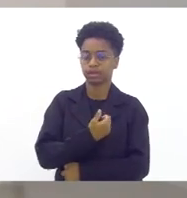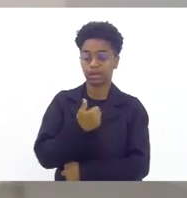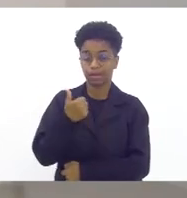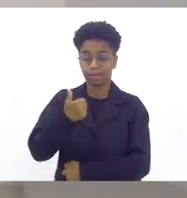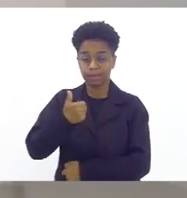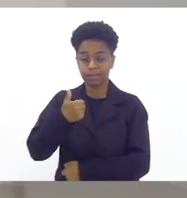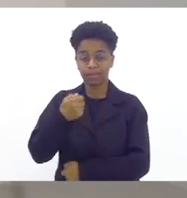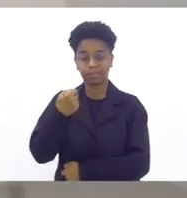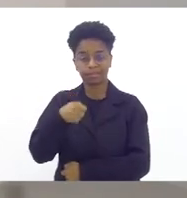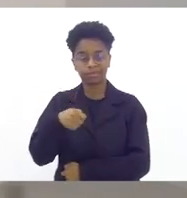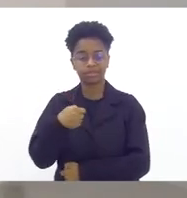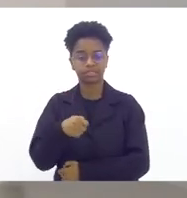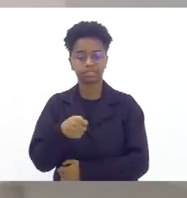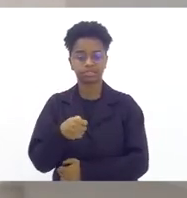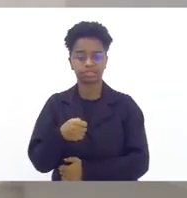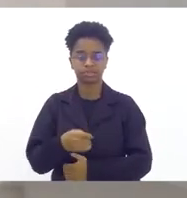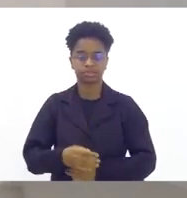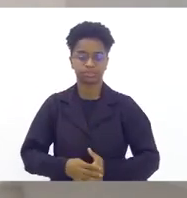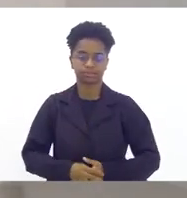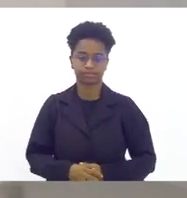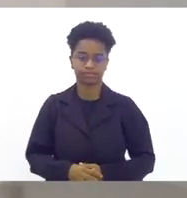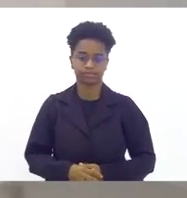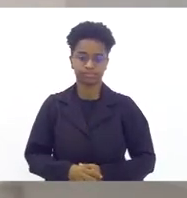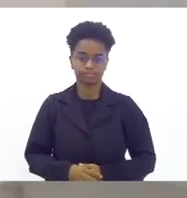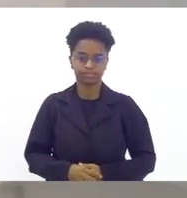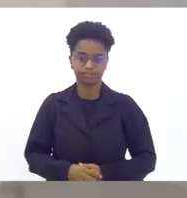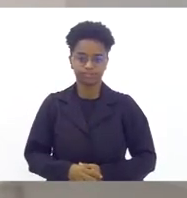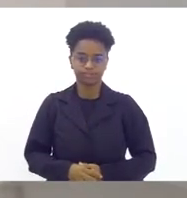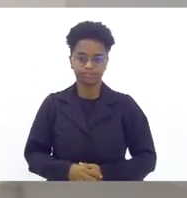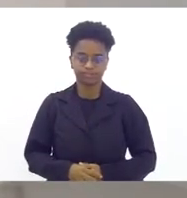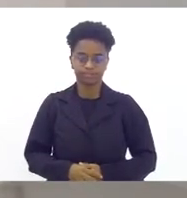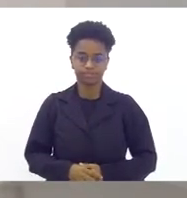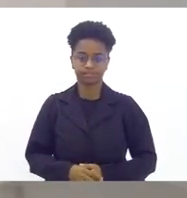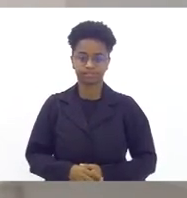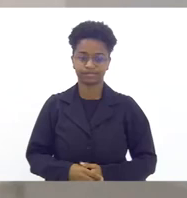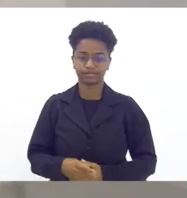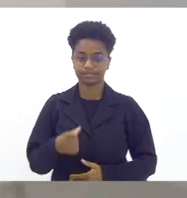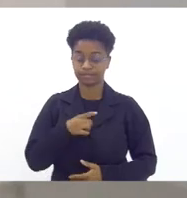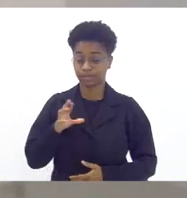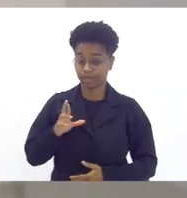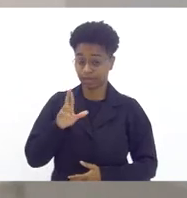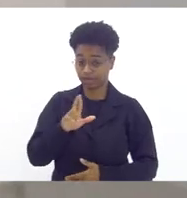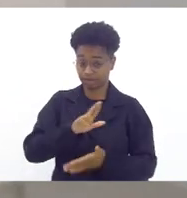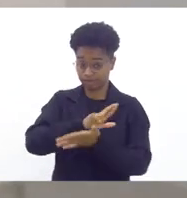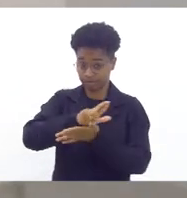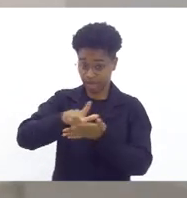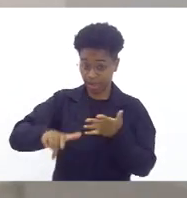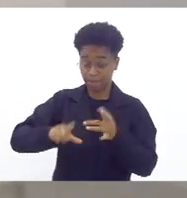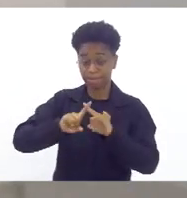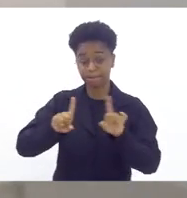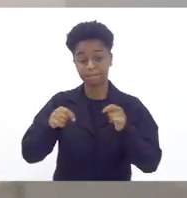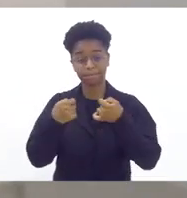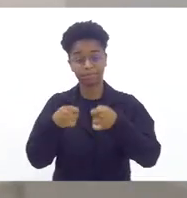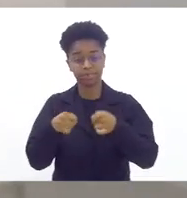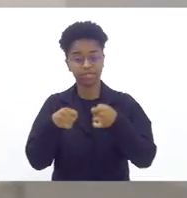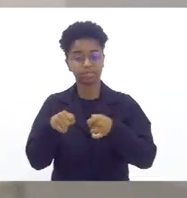procure, embora esteja bastante representativo essa audiência, ampliar o máximo possível,